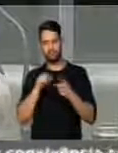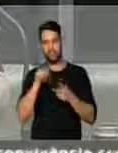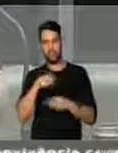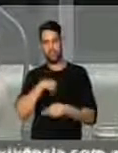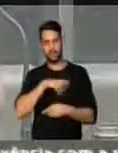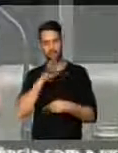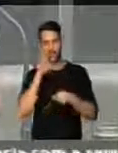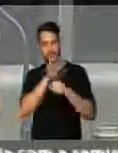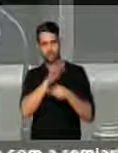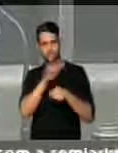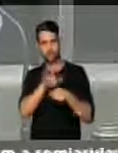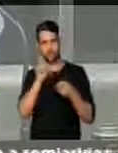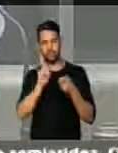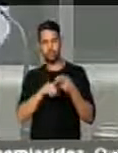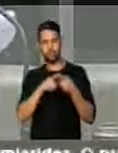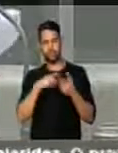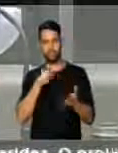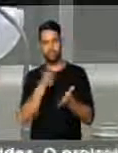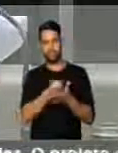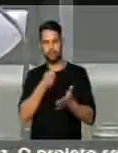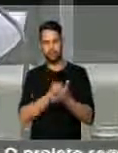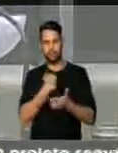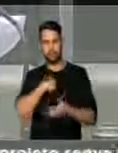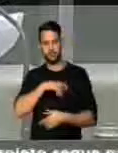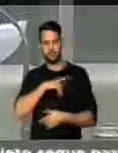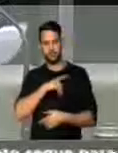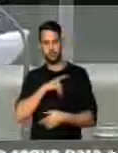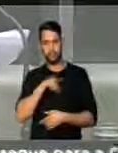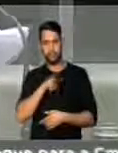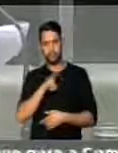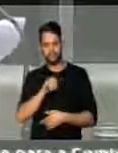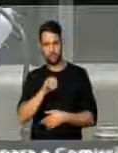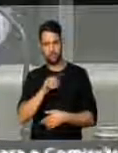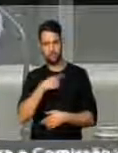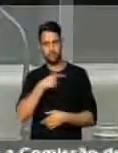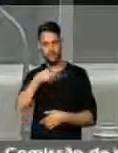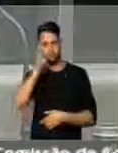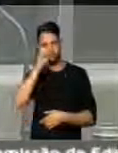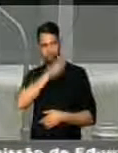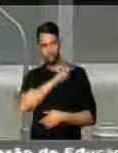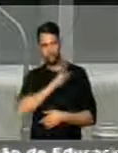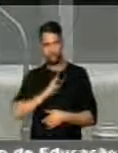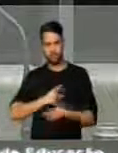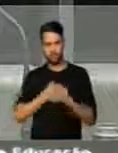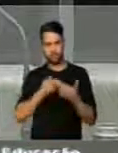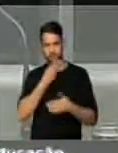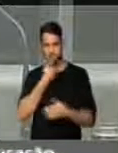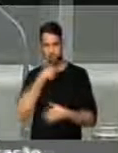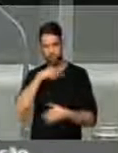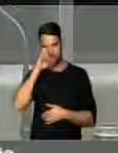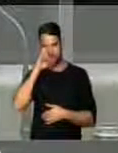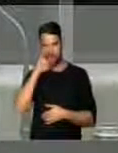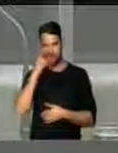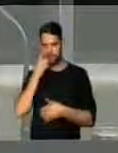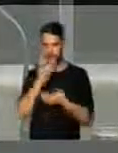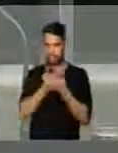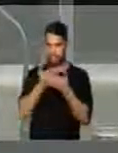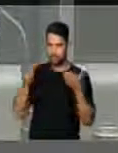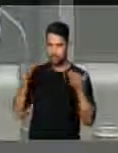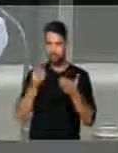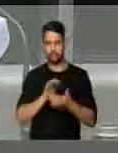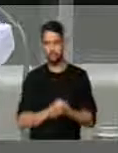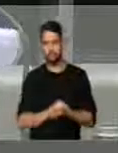que nos ajudam no cumprimento dos nossos mandatos. Senhor presidente, senhores e senhoras,